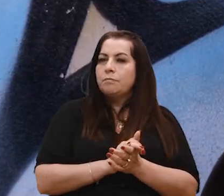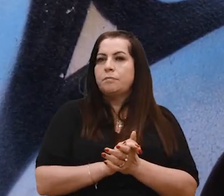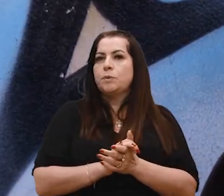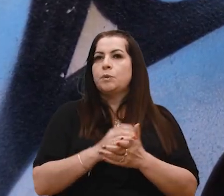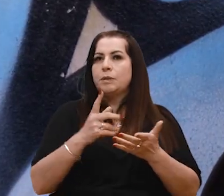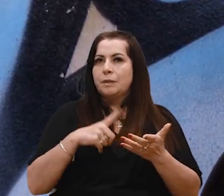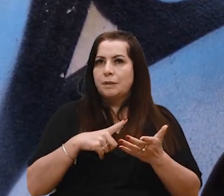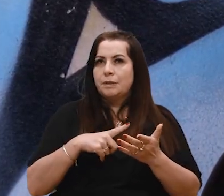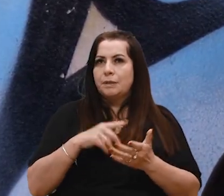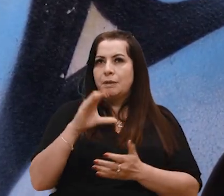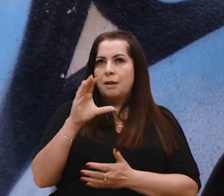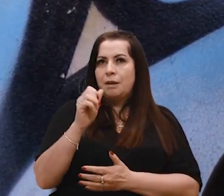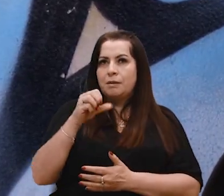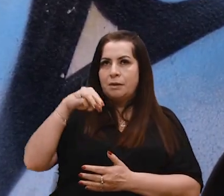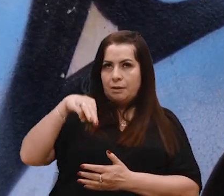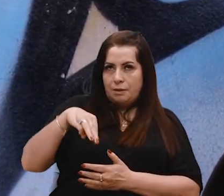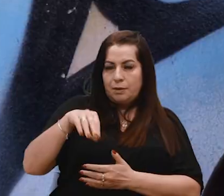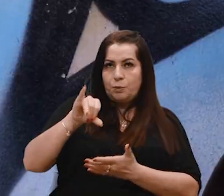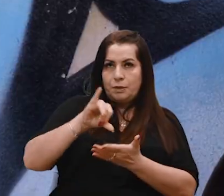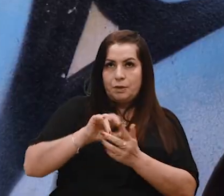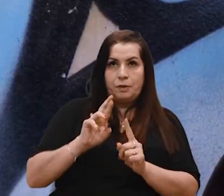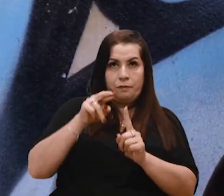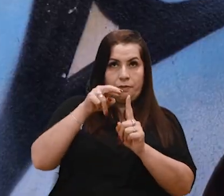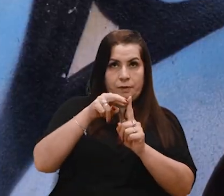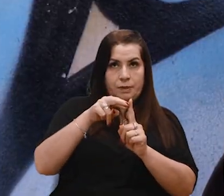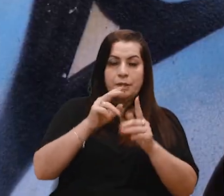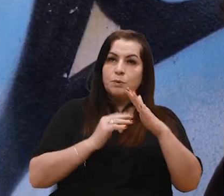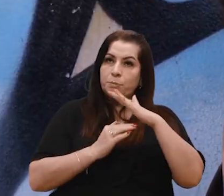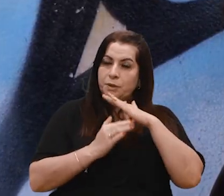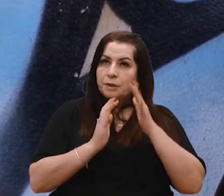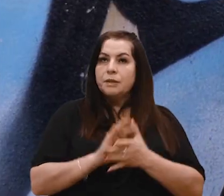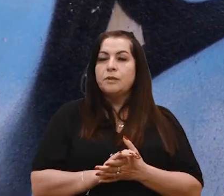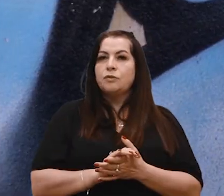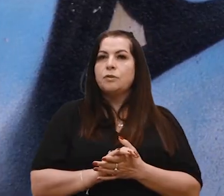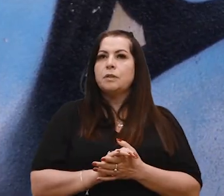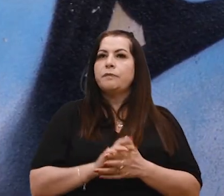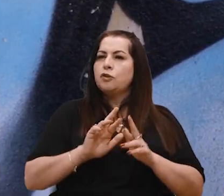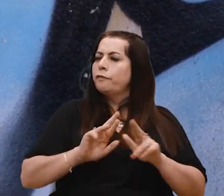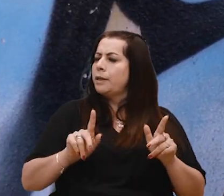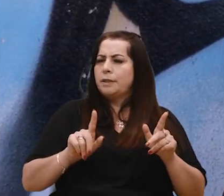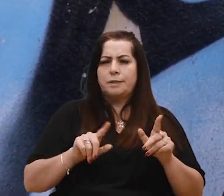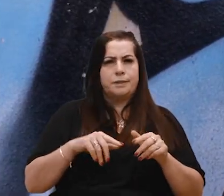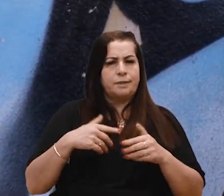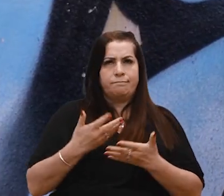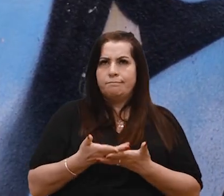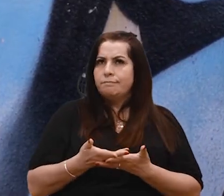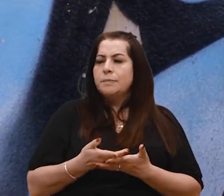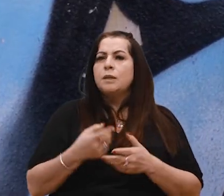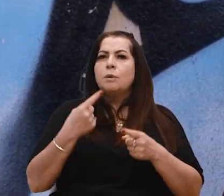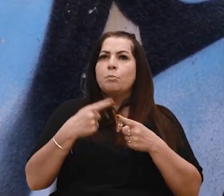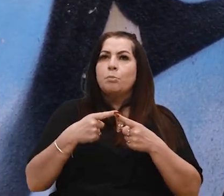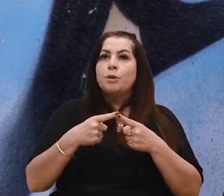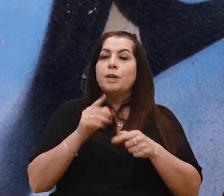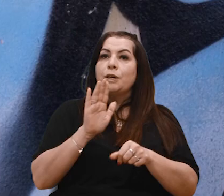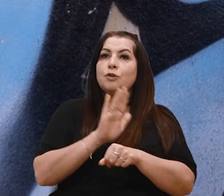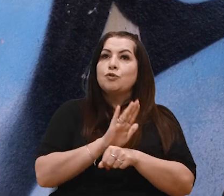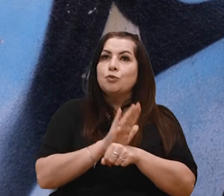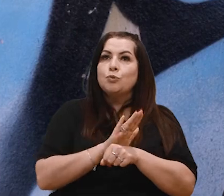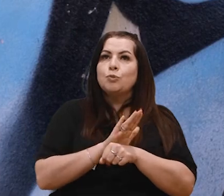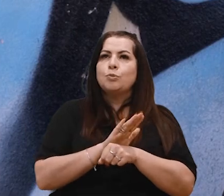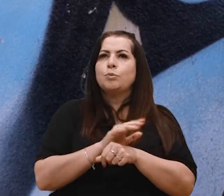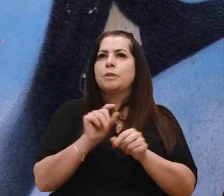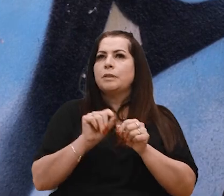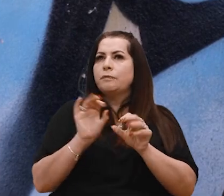de equipes. Atualmente, a gente tem o CAM, que é o Centro de Referência ao Migrante, que faz uma diferença enorme,